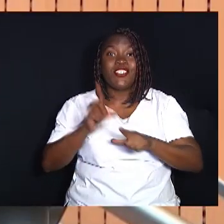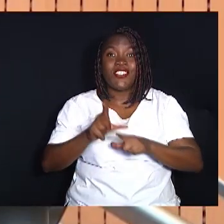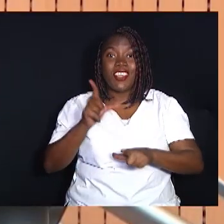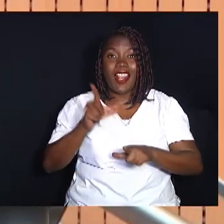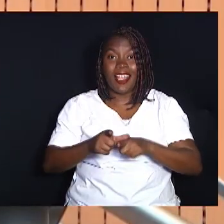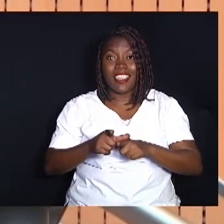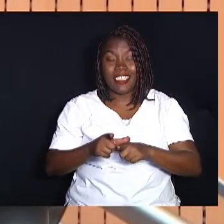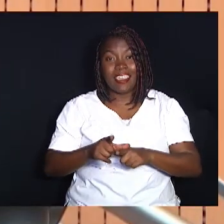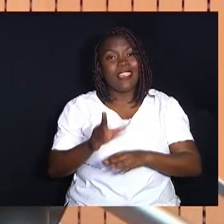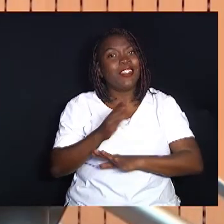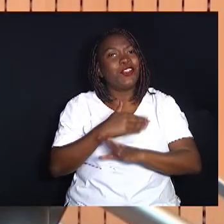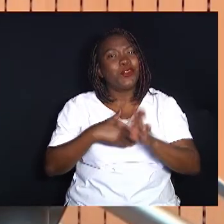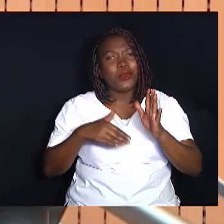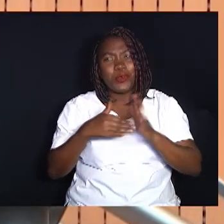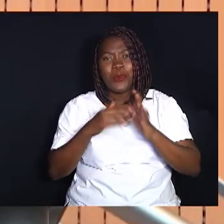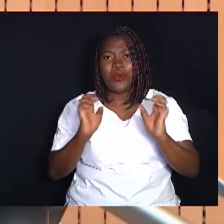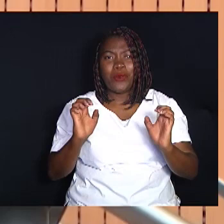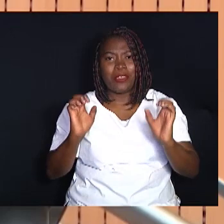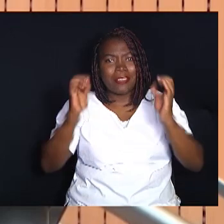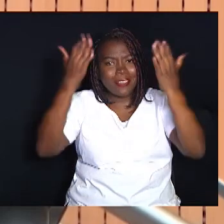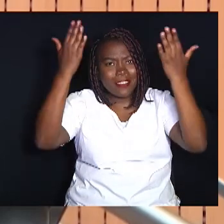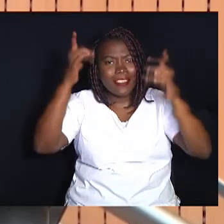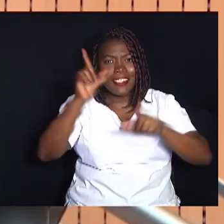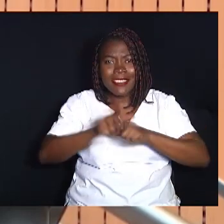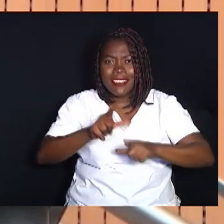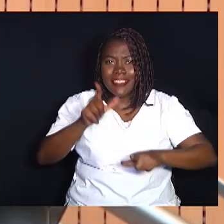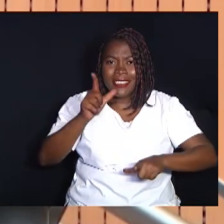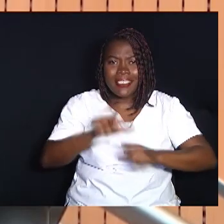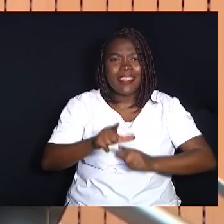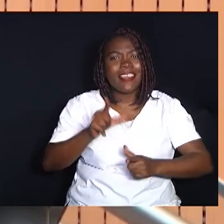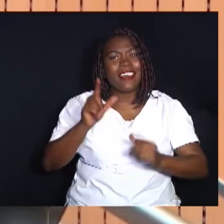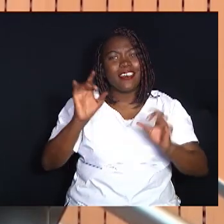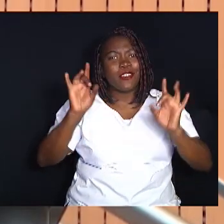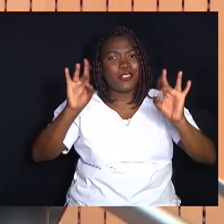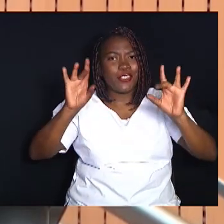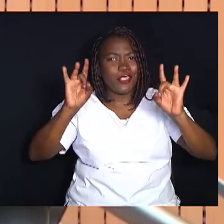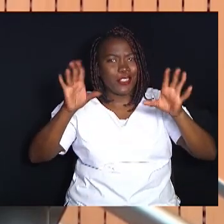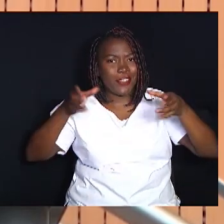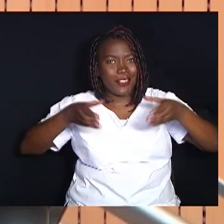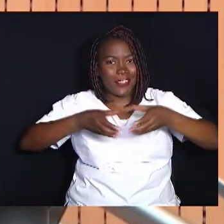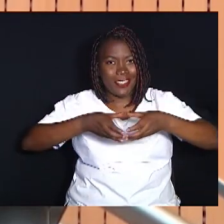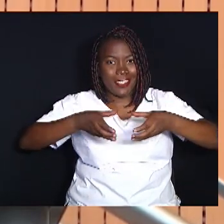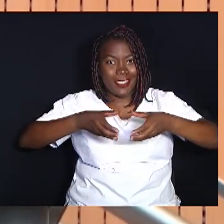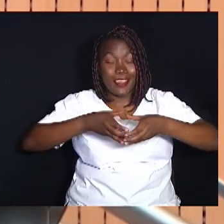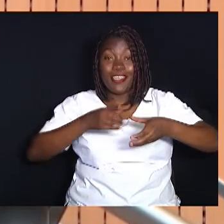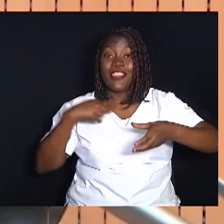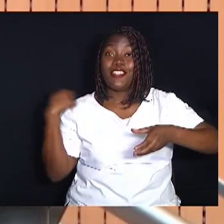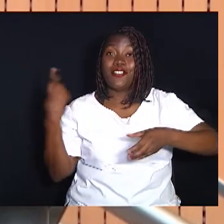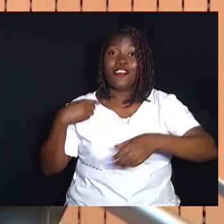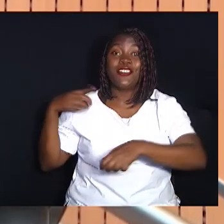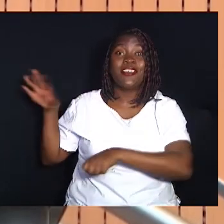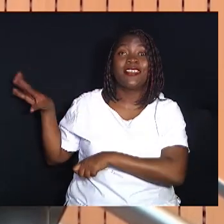sessão literária, solenidade da Academia, nós